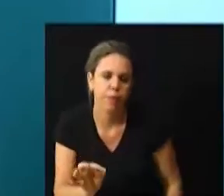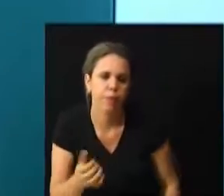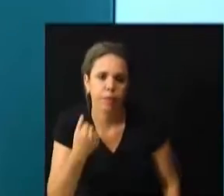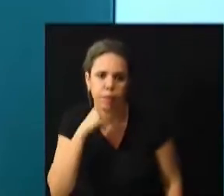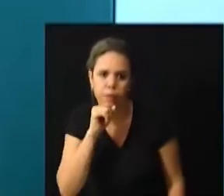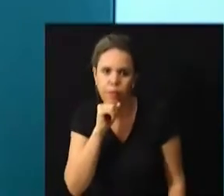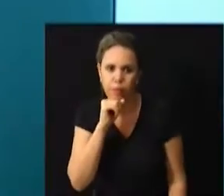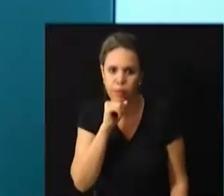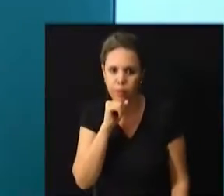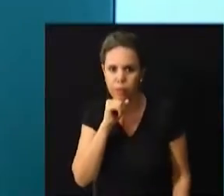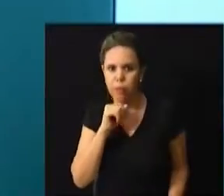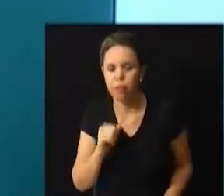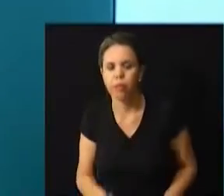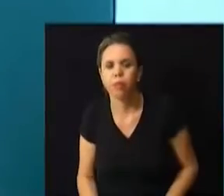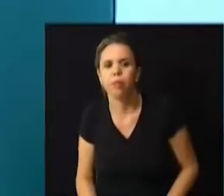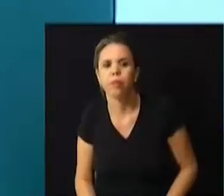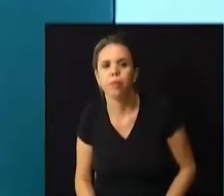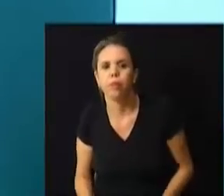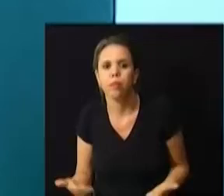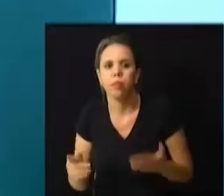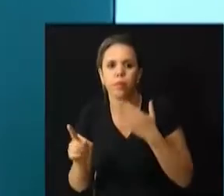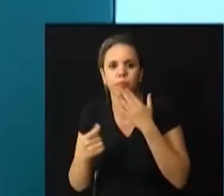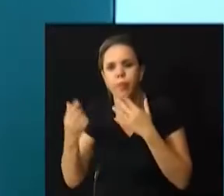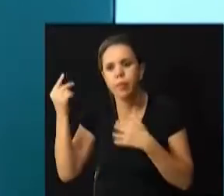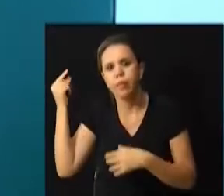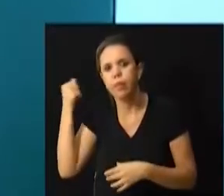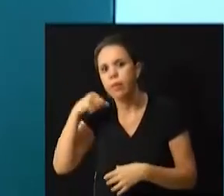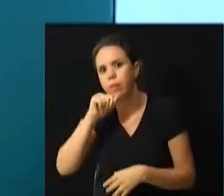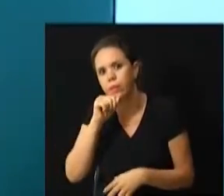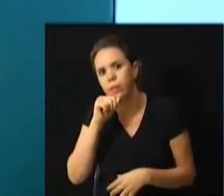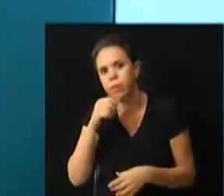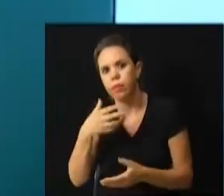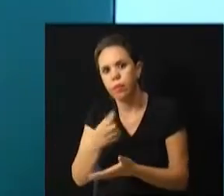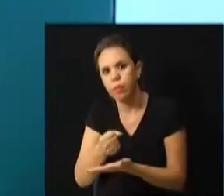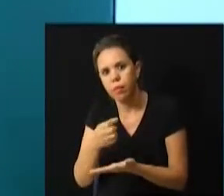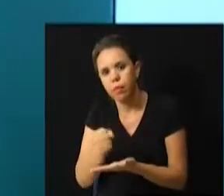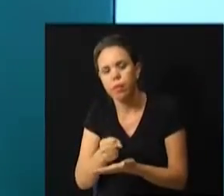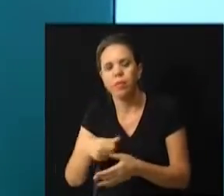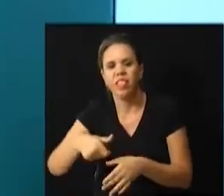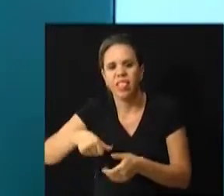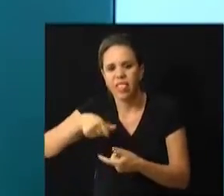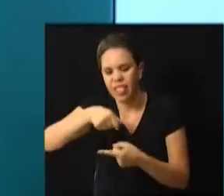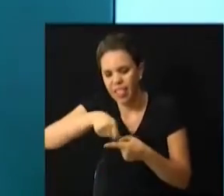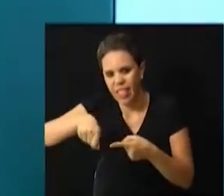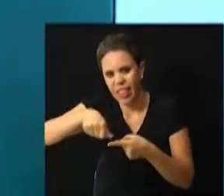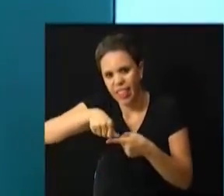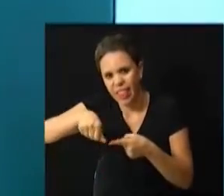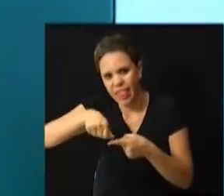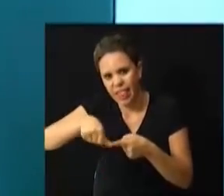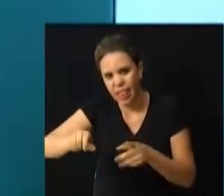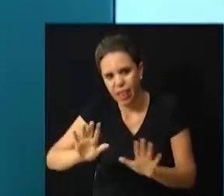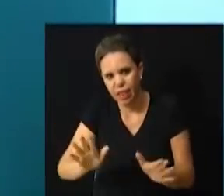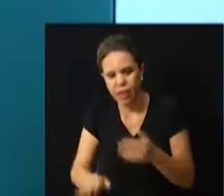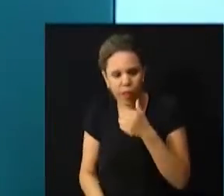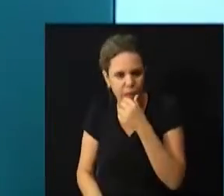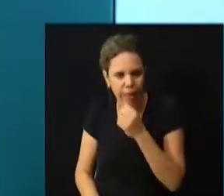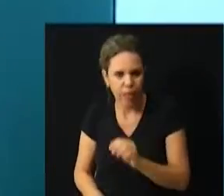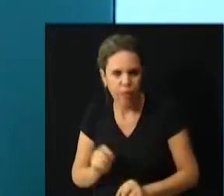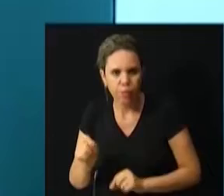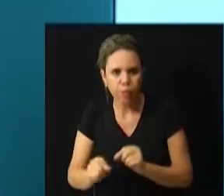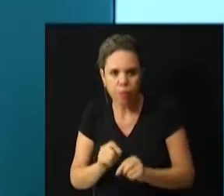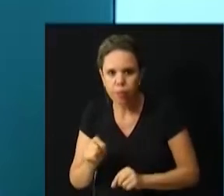Geralmente as mães, as atuais acho que não, mas as mais antigas queriam passar pasta de dente, essas coisas, né?